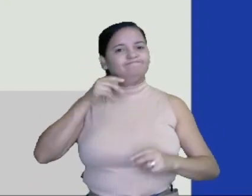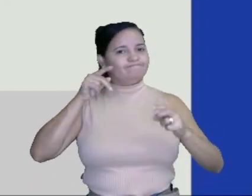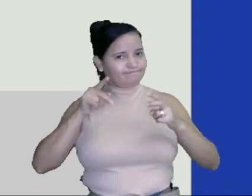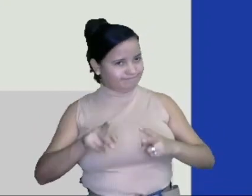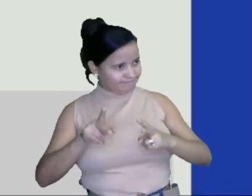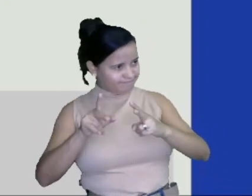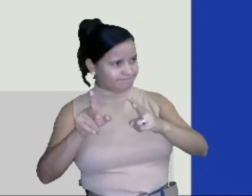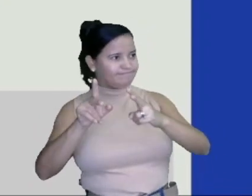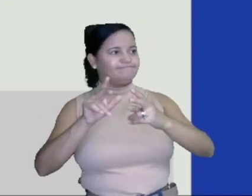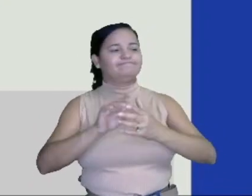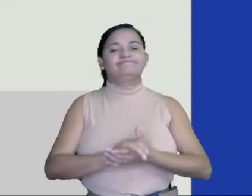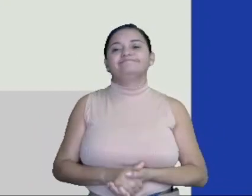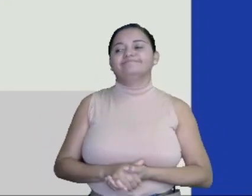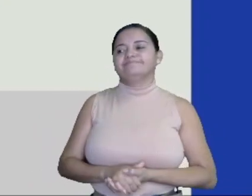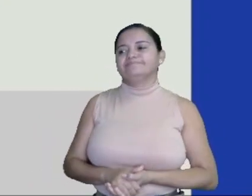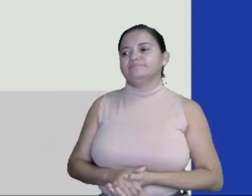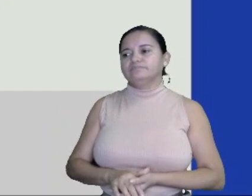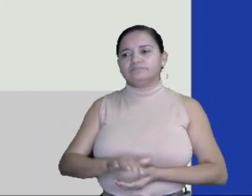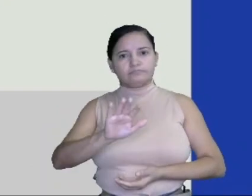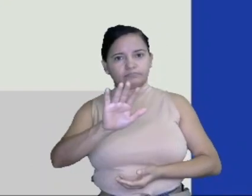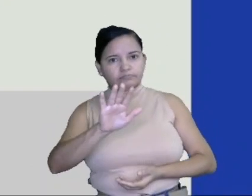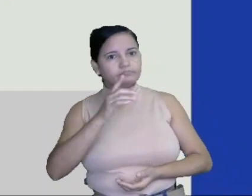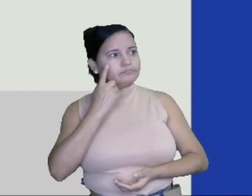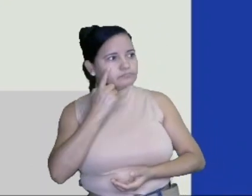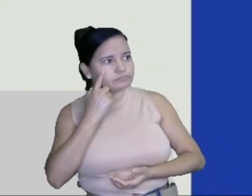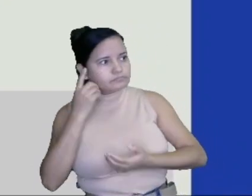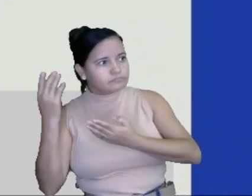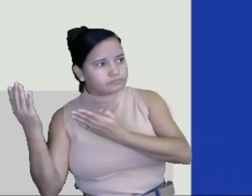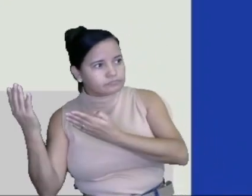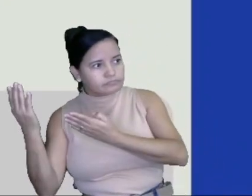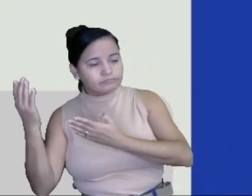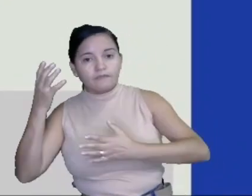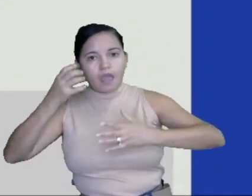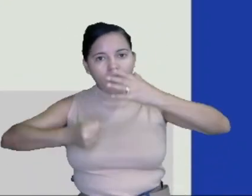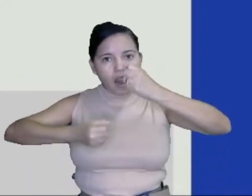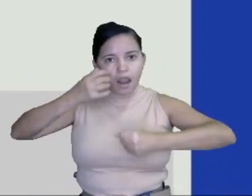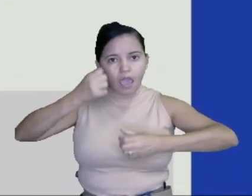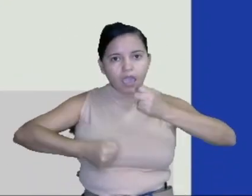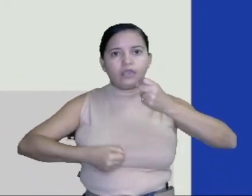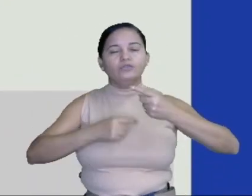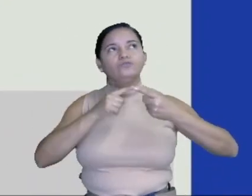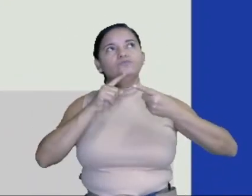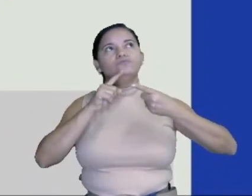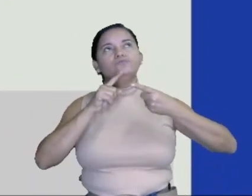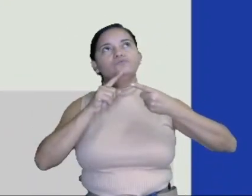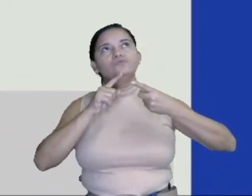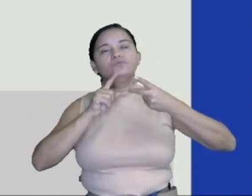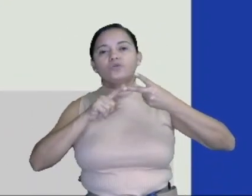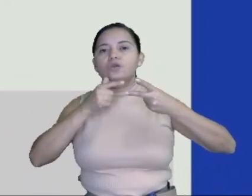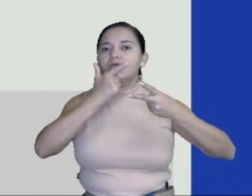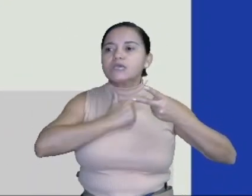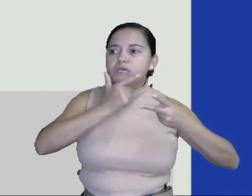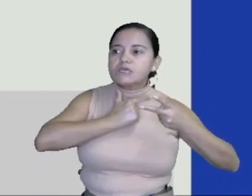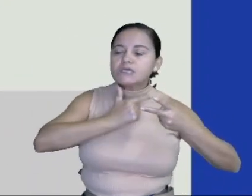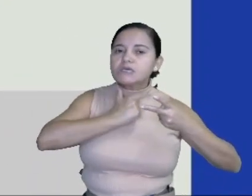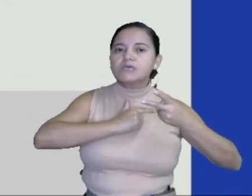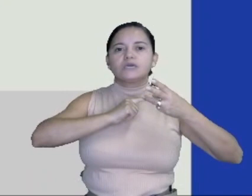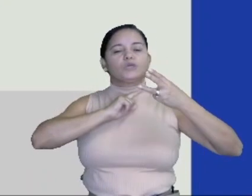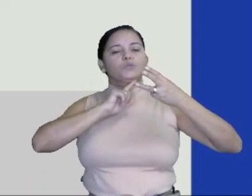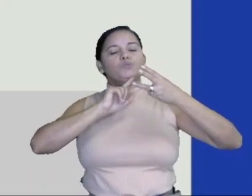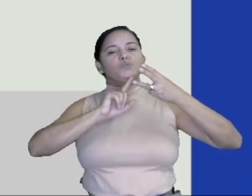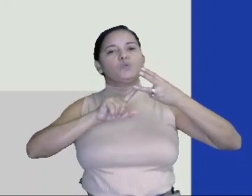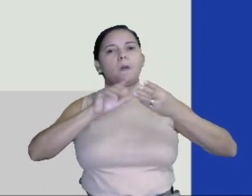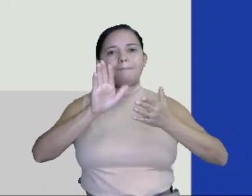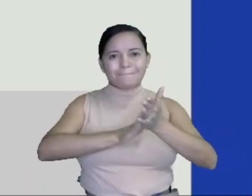refeições. Observem que o leite e todos os derivados do leite, como queijos e manteigas, devem estar na nossa refeição